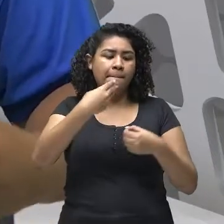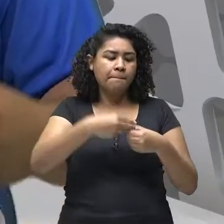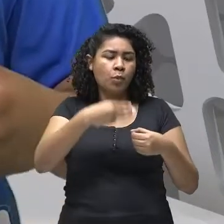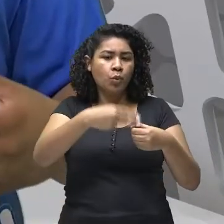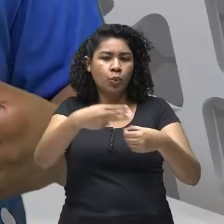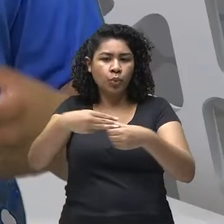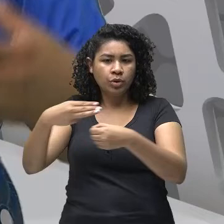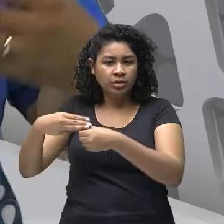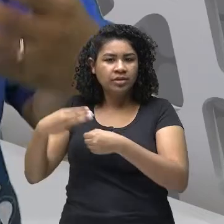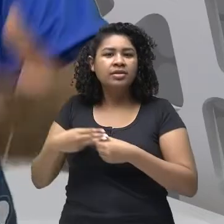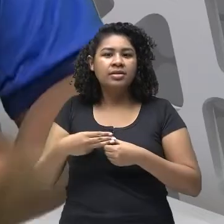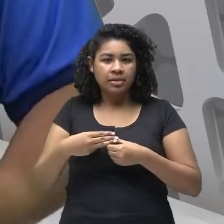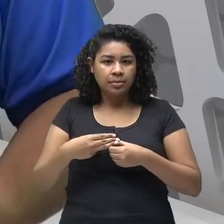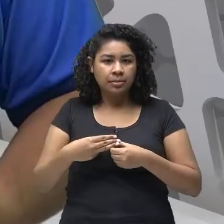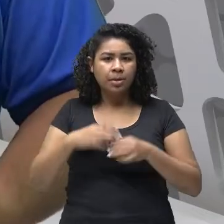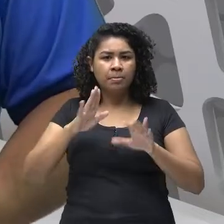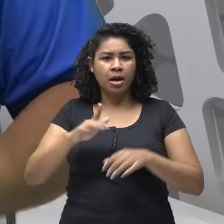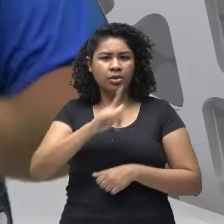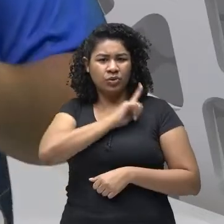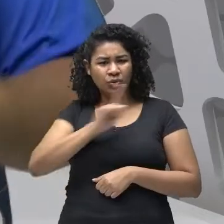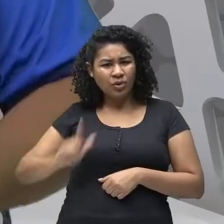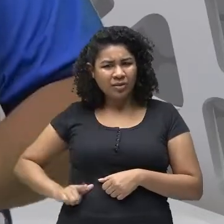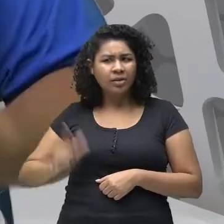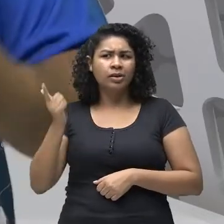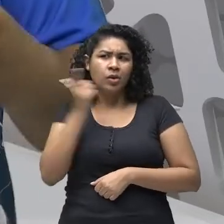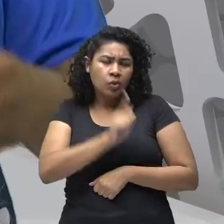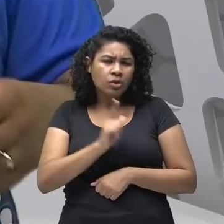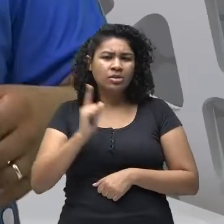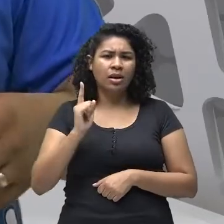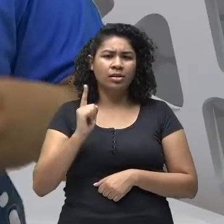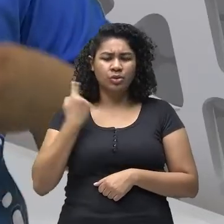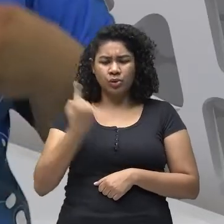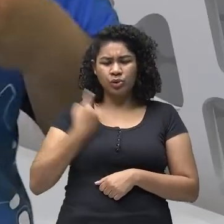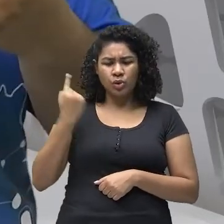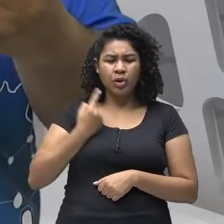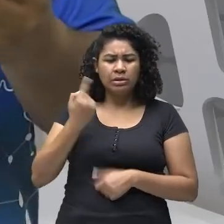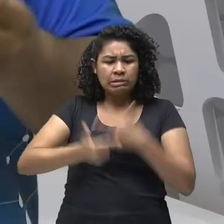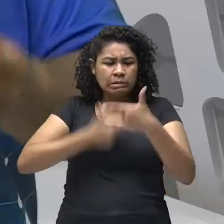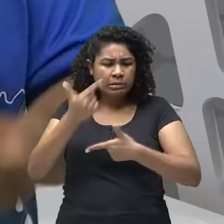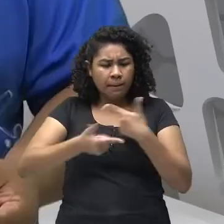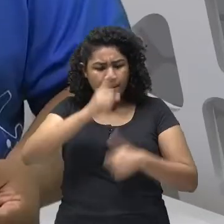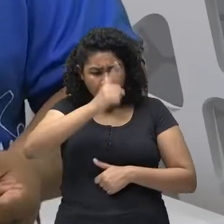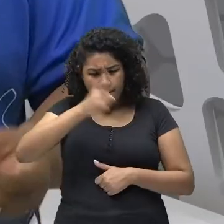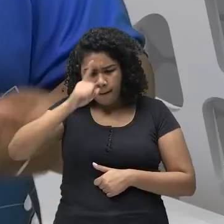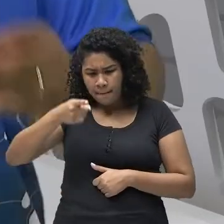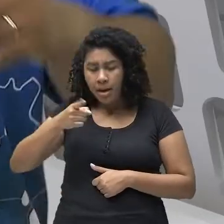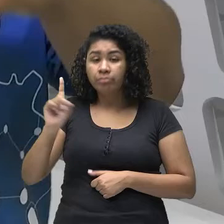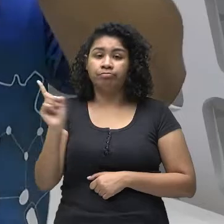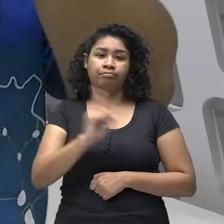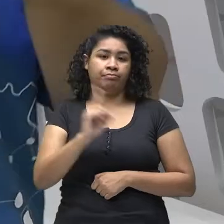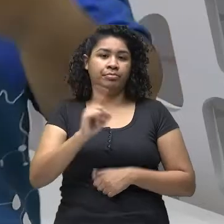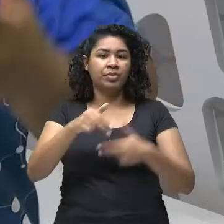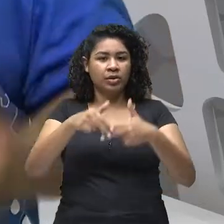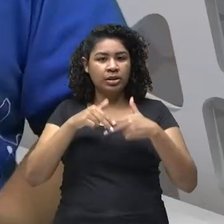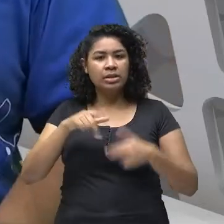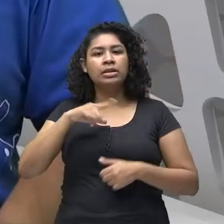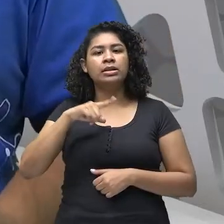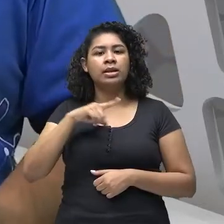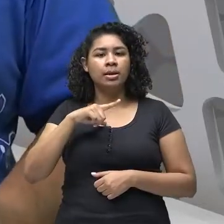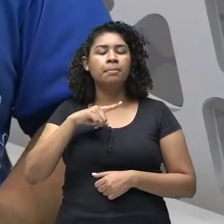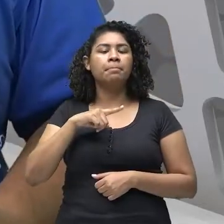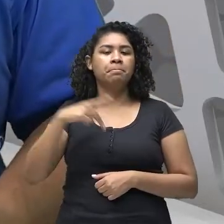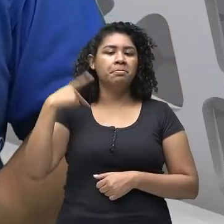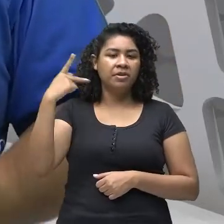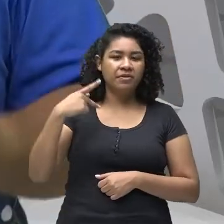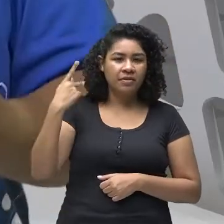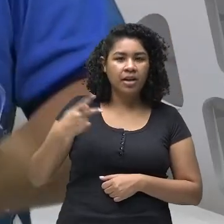O governador consegue administrar todas de uma vez? Não. Então, por isso são instituídos os prefeitos, e abaixo dos prefeitos nós temos os vereadores,